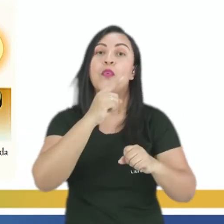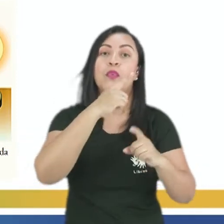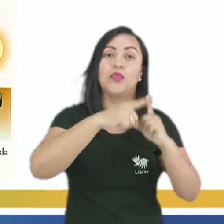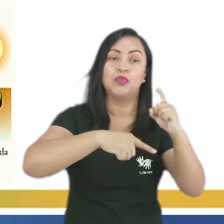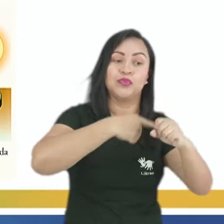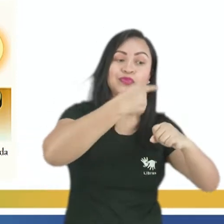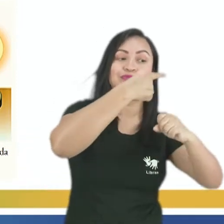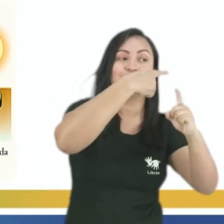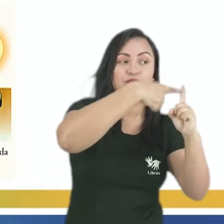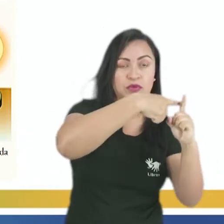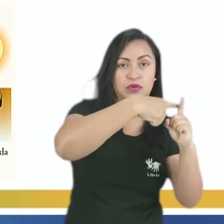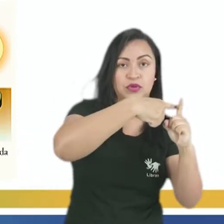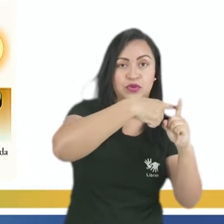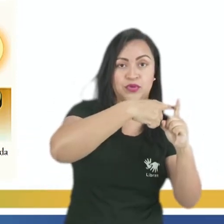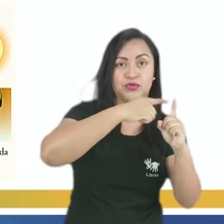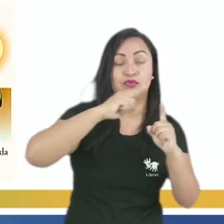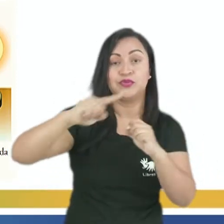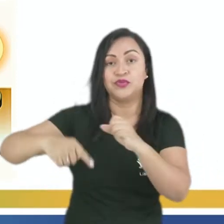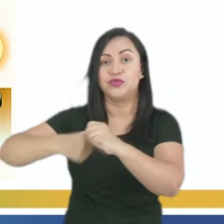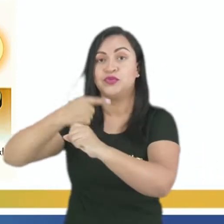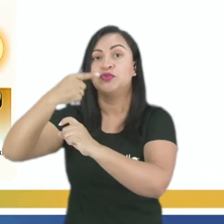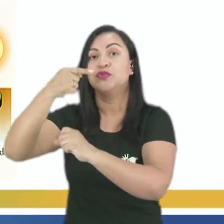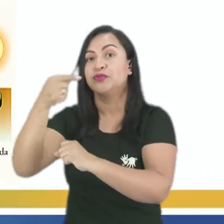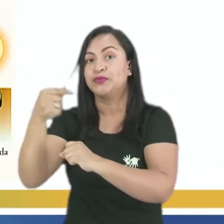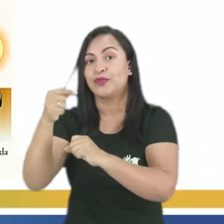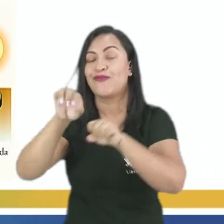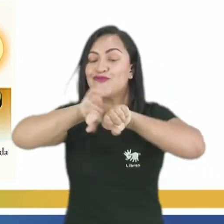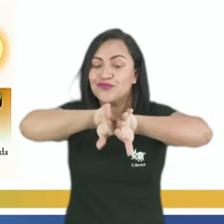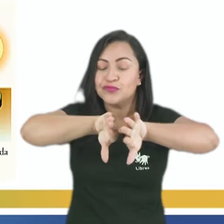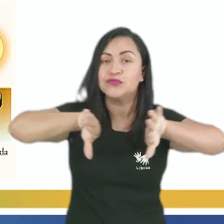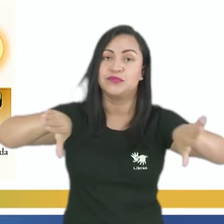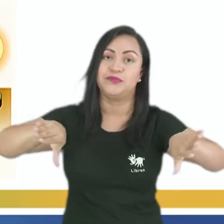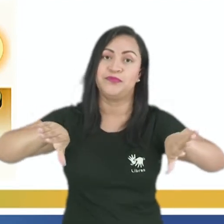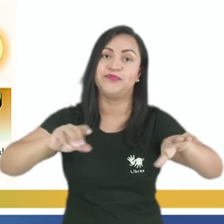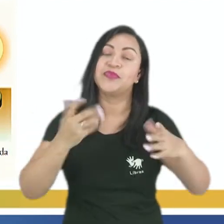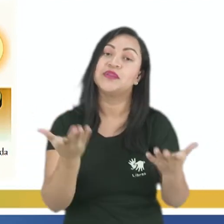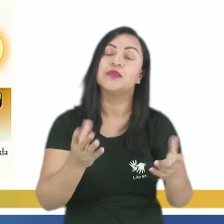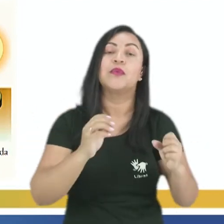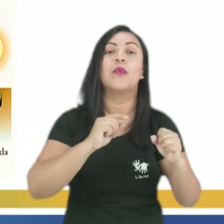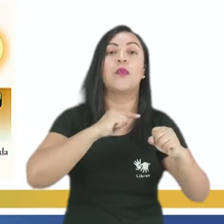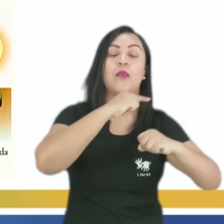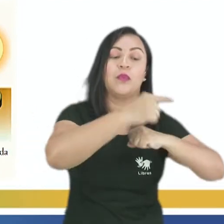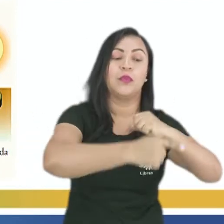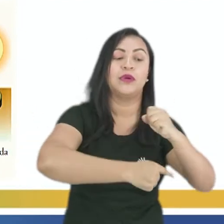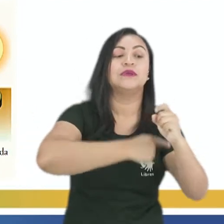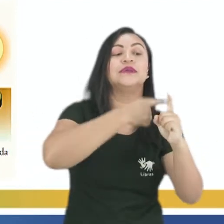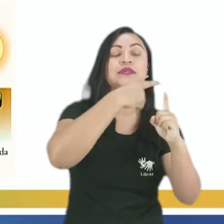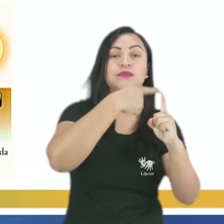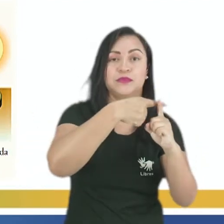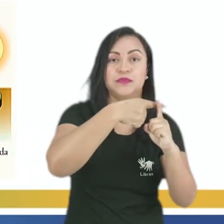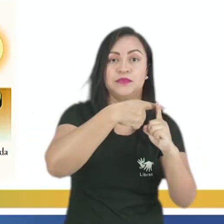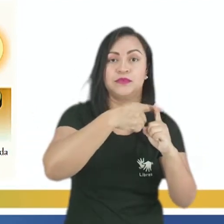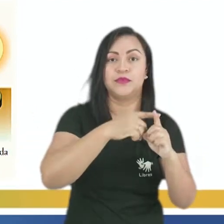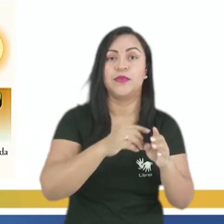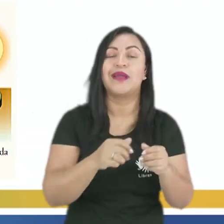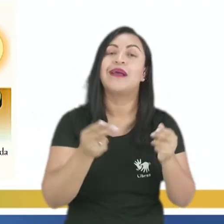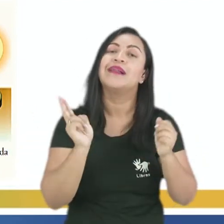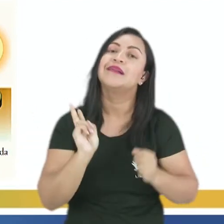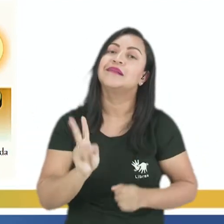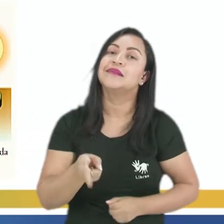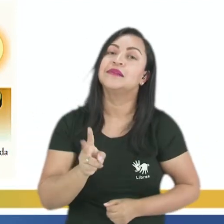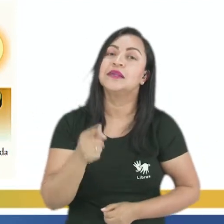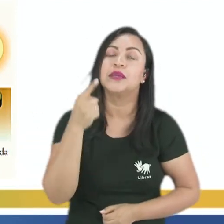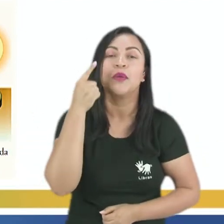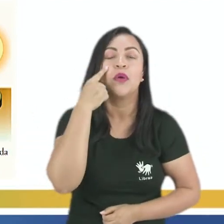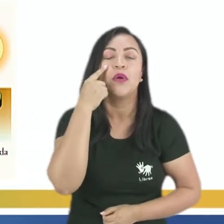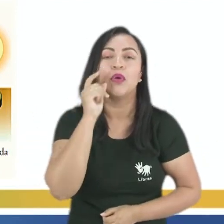tá? Positivo, negativo. Esse cátion com carga elétrica positiva, a gente sempre vai observar